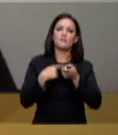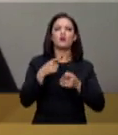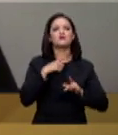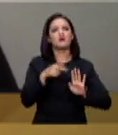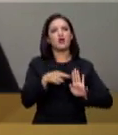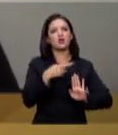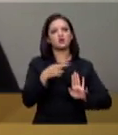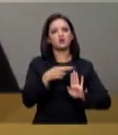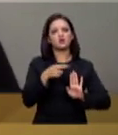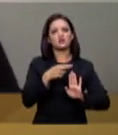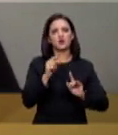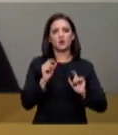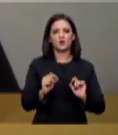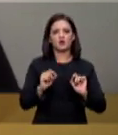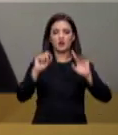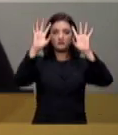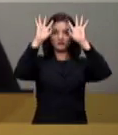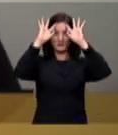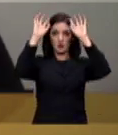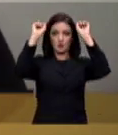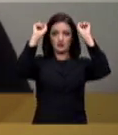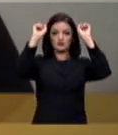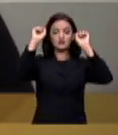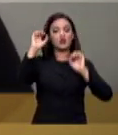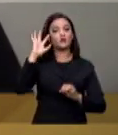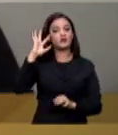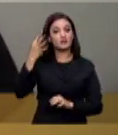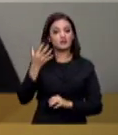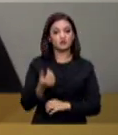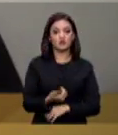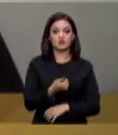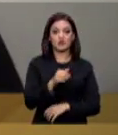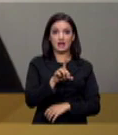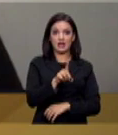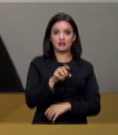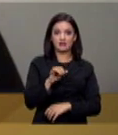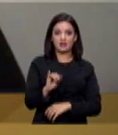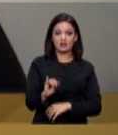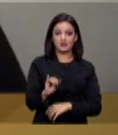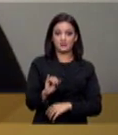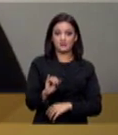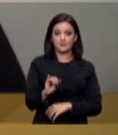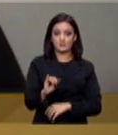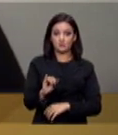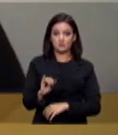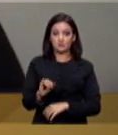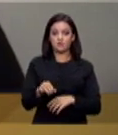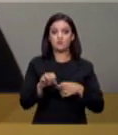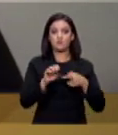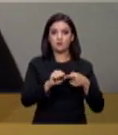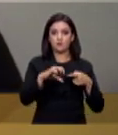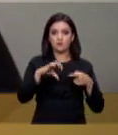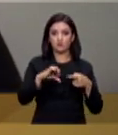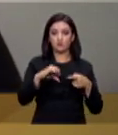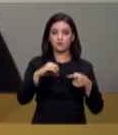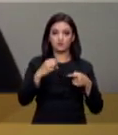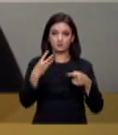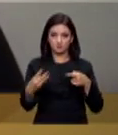jurisprudencial, a Corte decidiu nas ações diretas de inconstitucionalidade 8.903